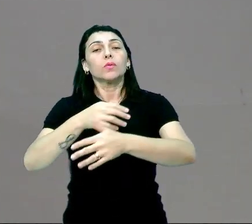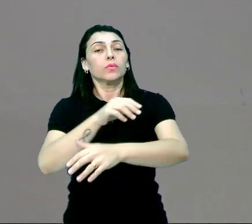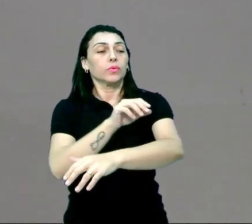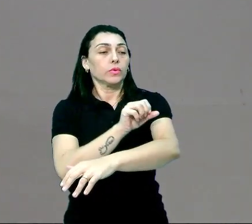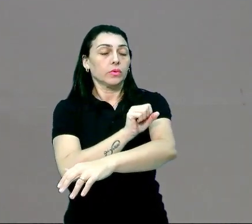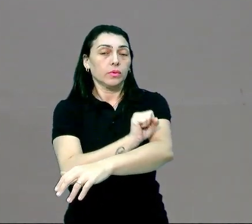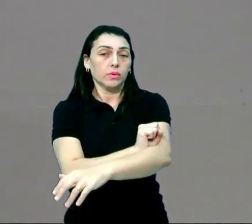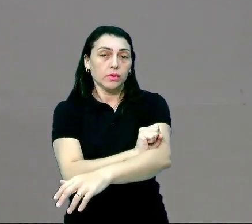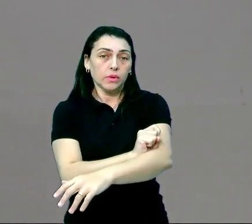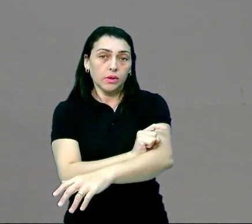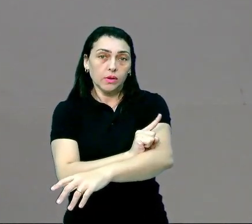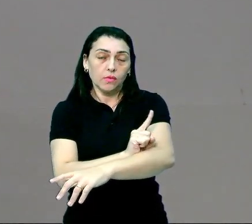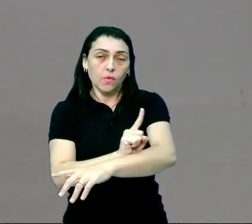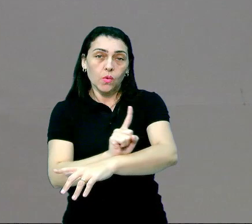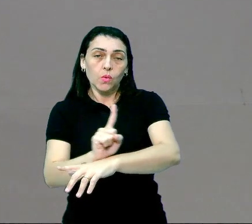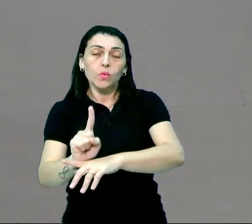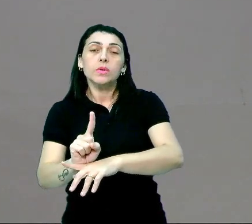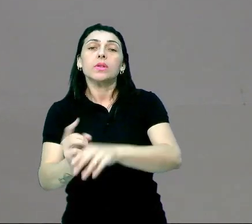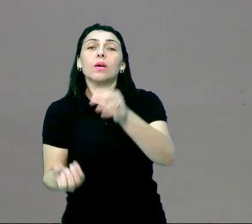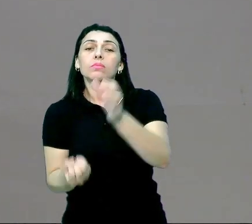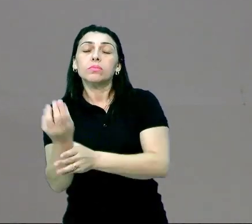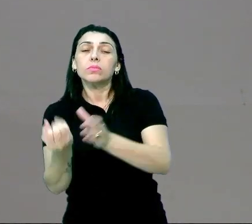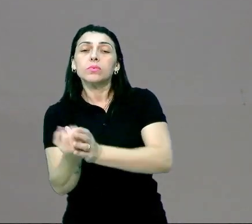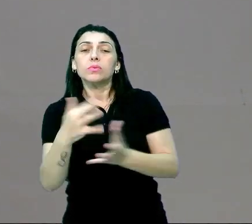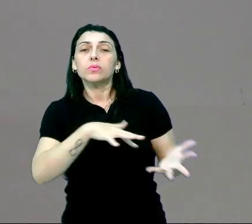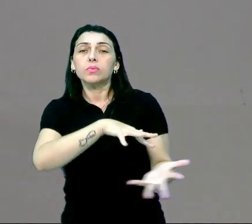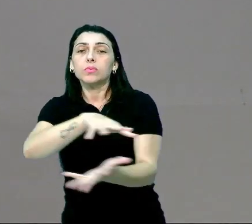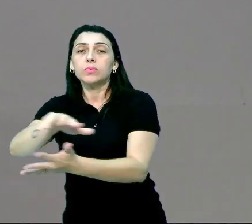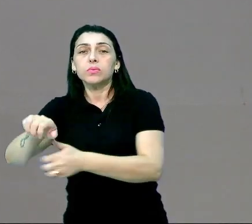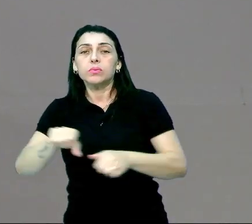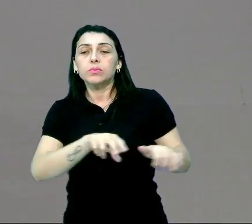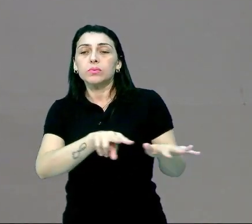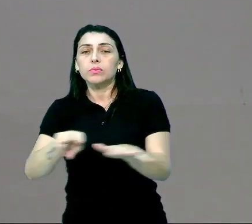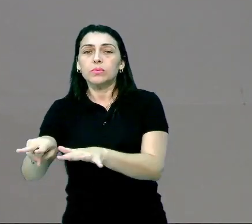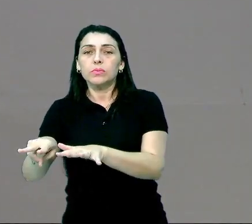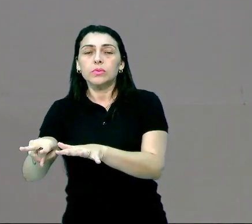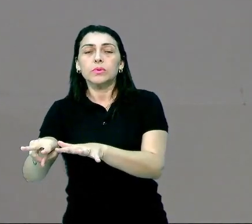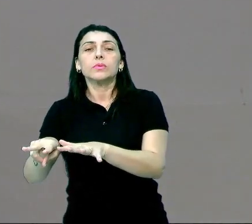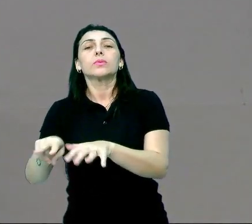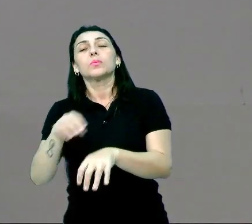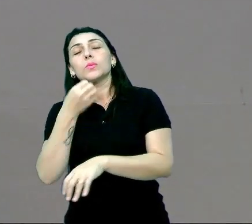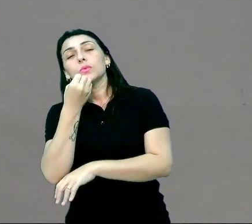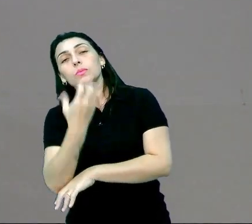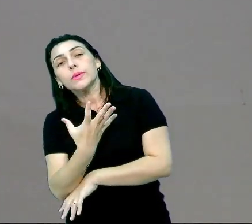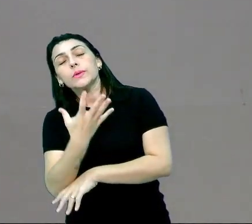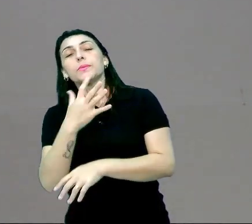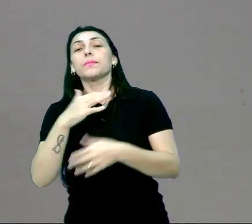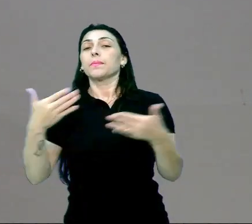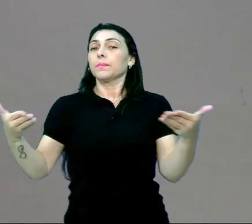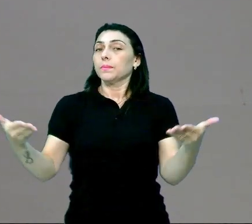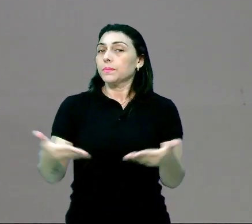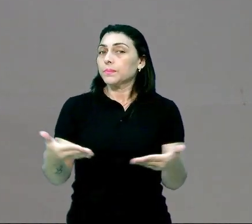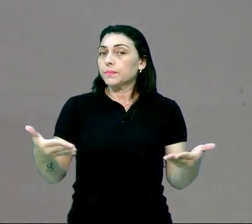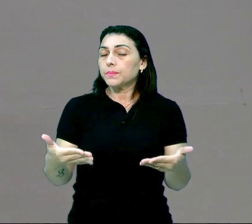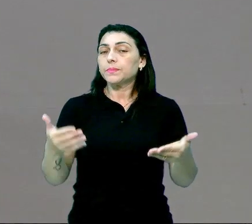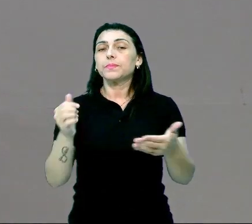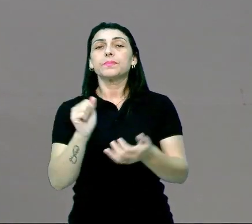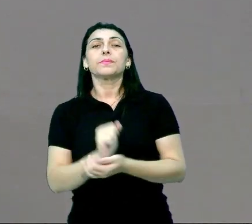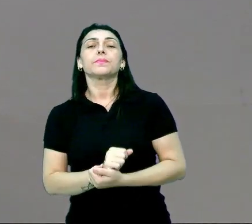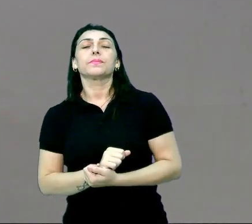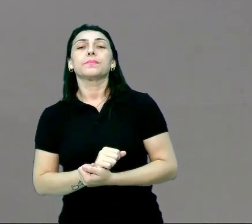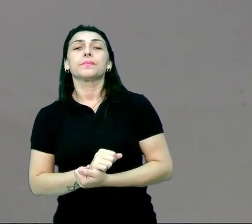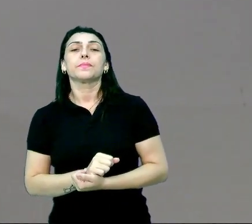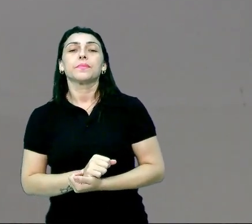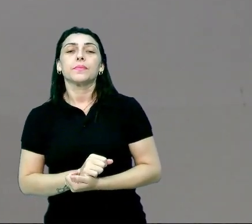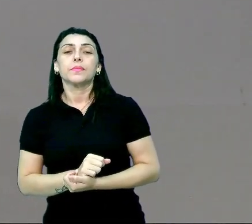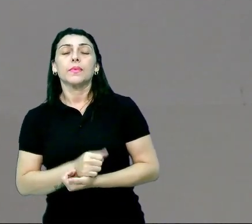acirrado, entre a ideia da criação e a ideia da evolução. Muito bem. Então, agora aquilo